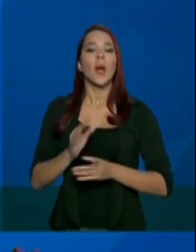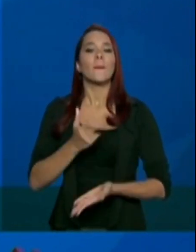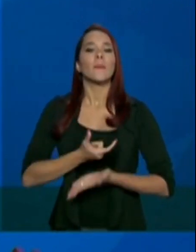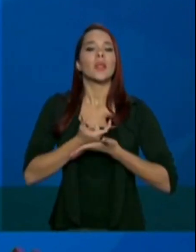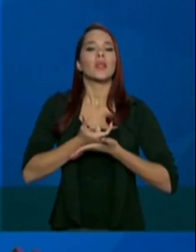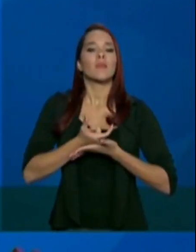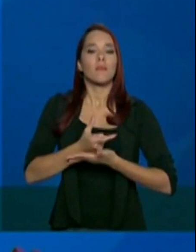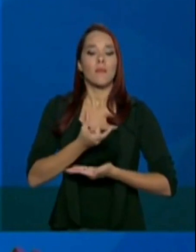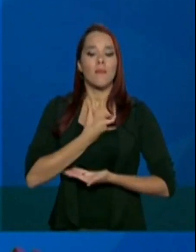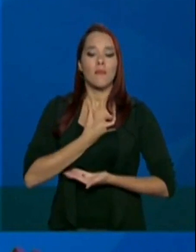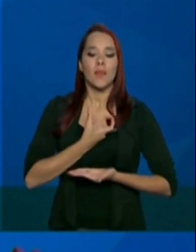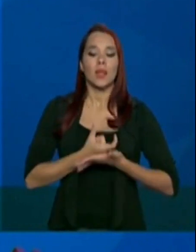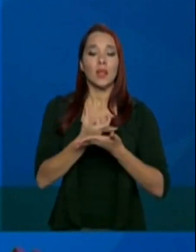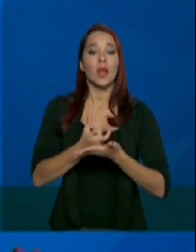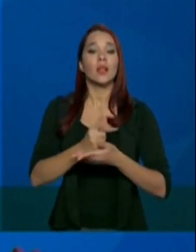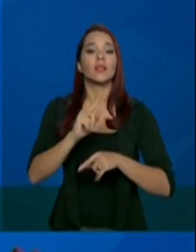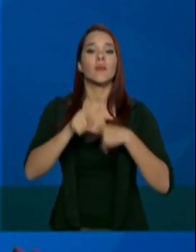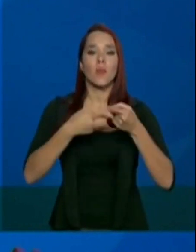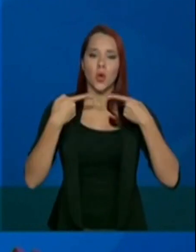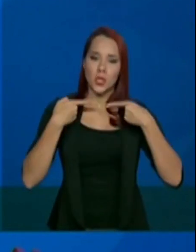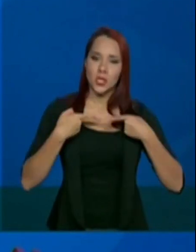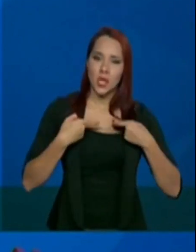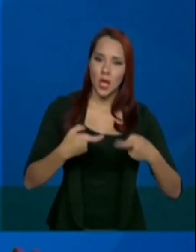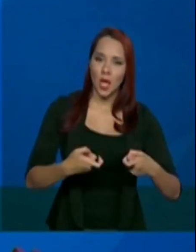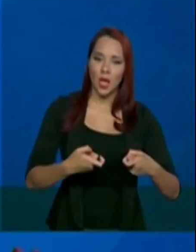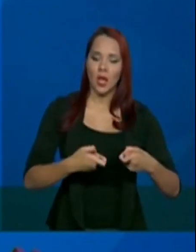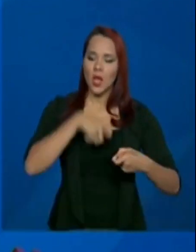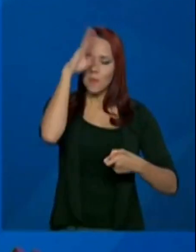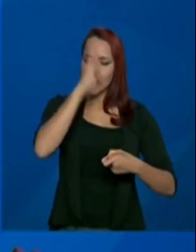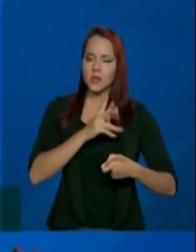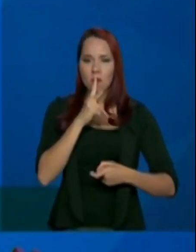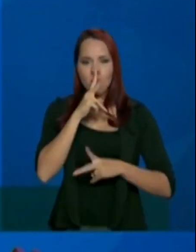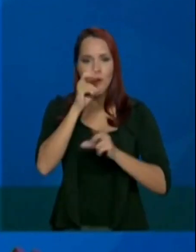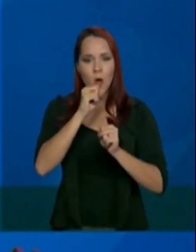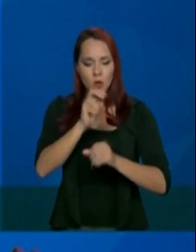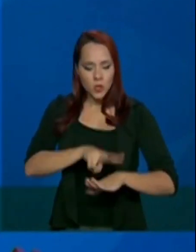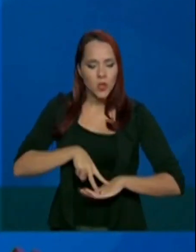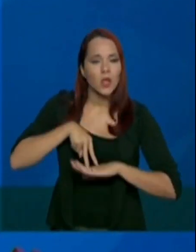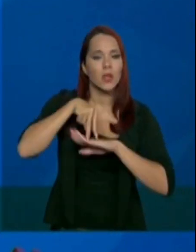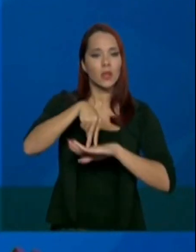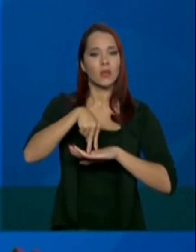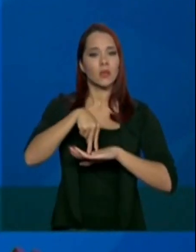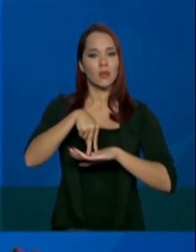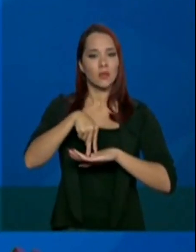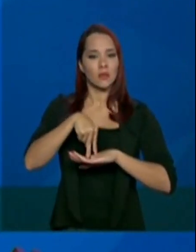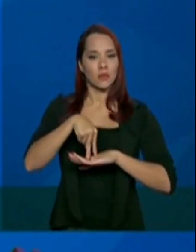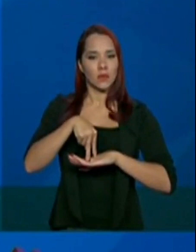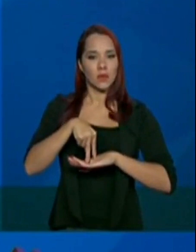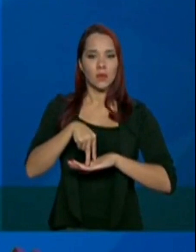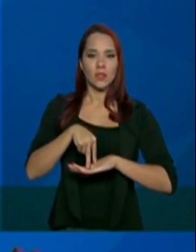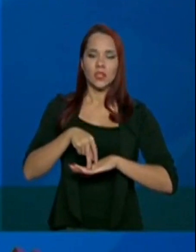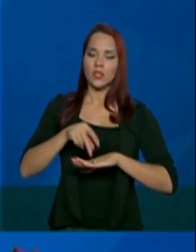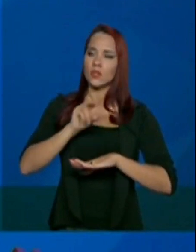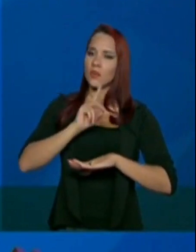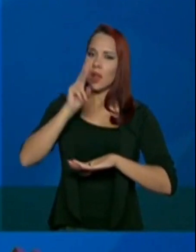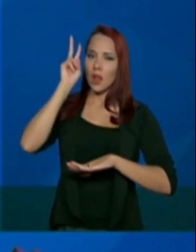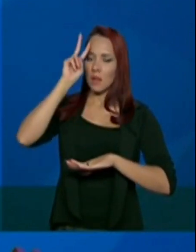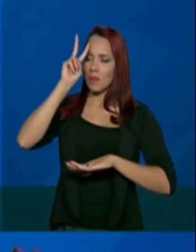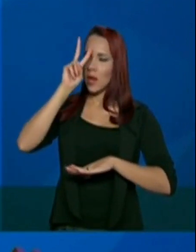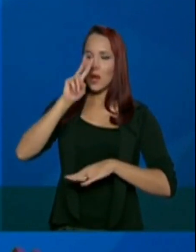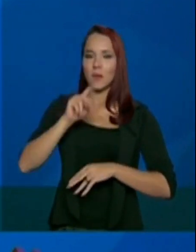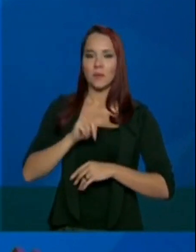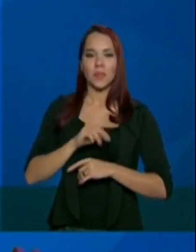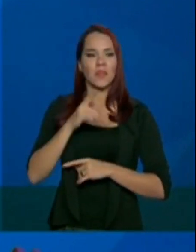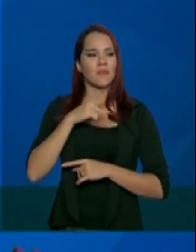medalhas vem depois da guerra depois da luta o brasil forte ergue tu e nós vamos lembrar disso